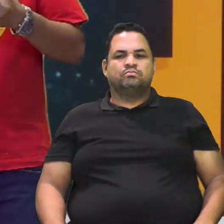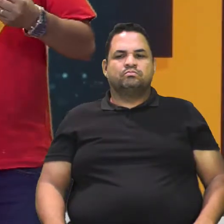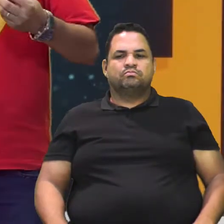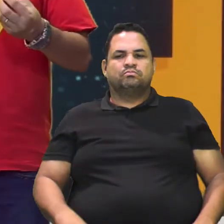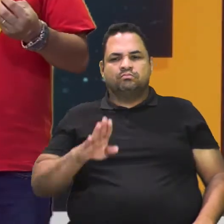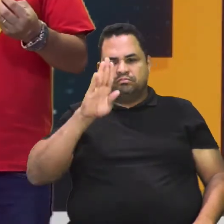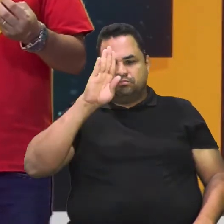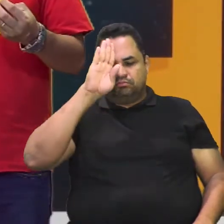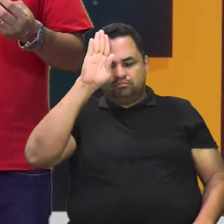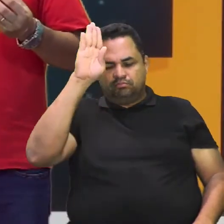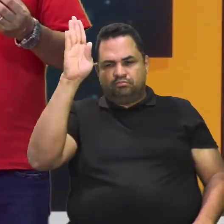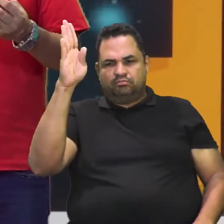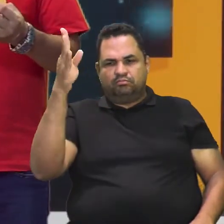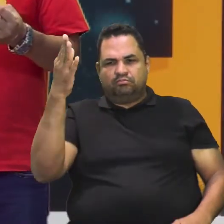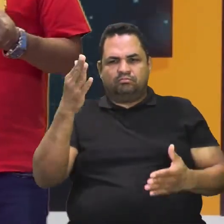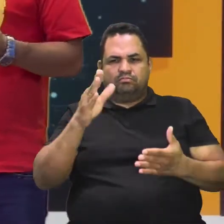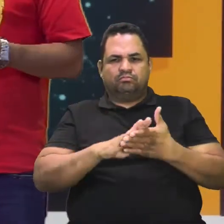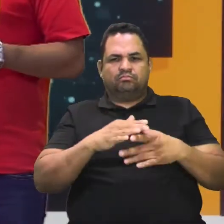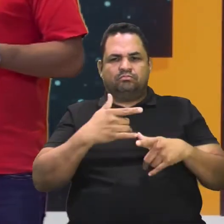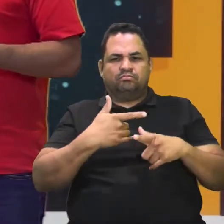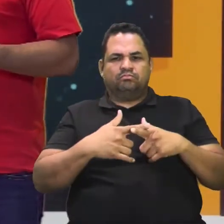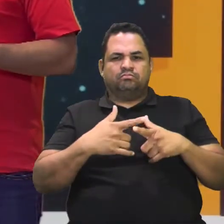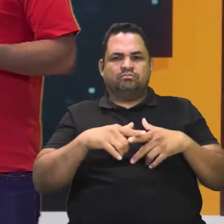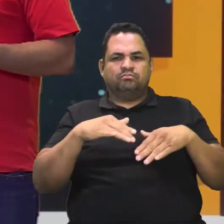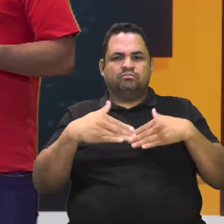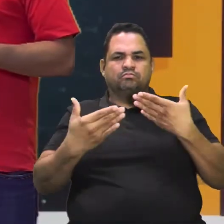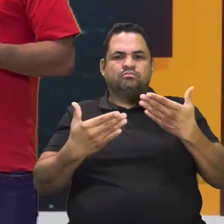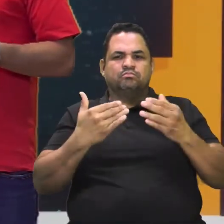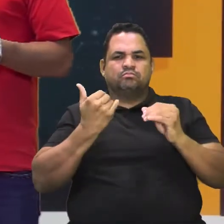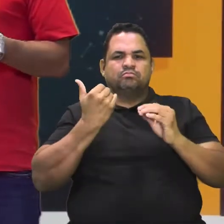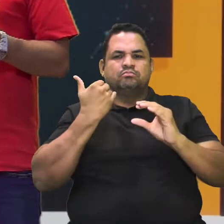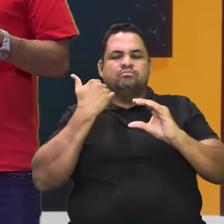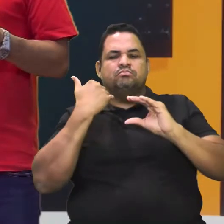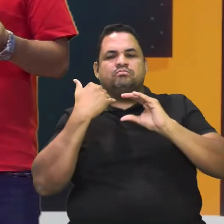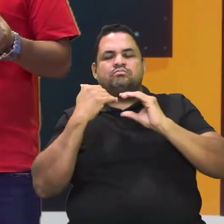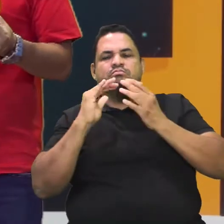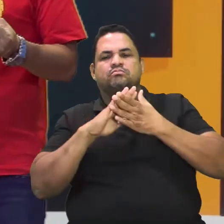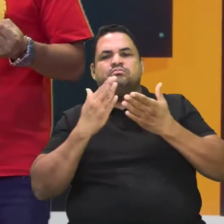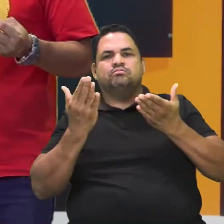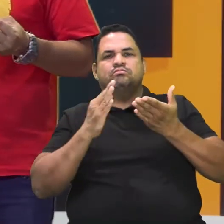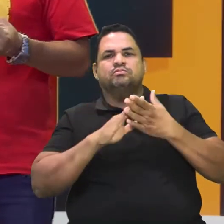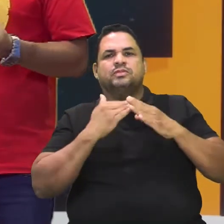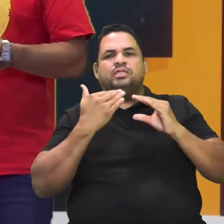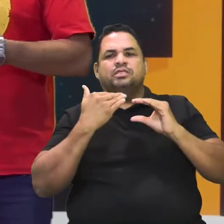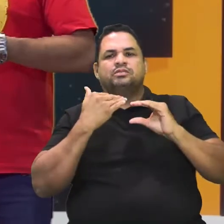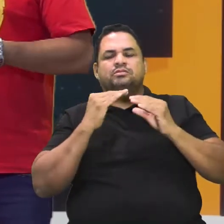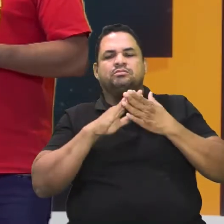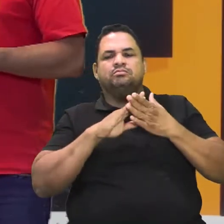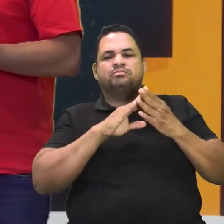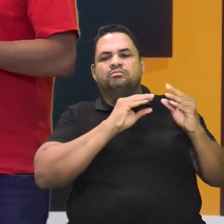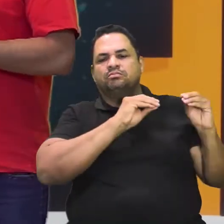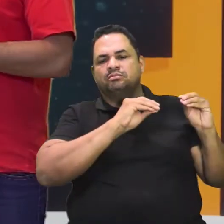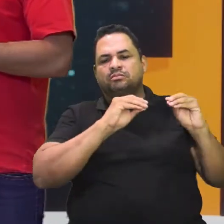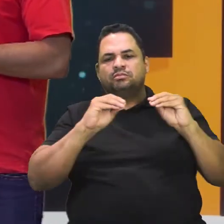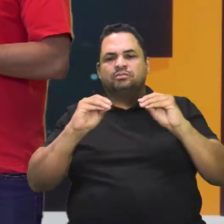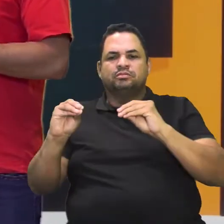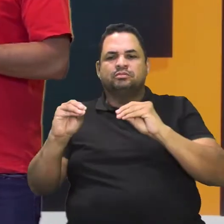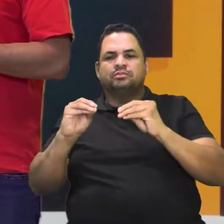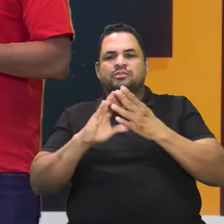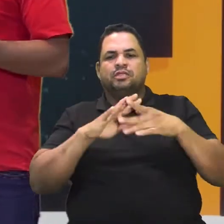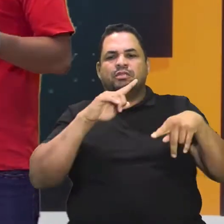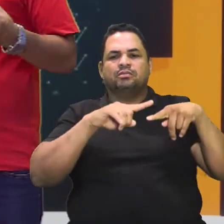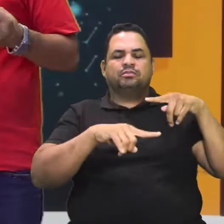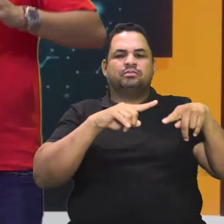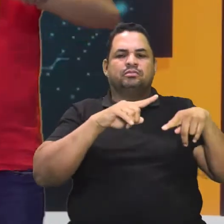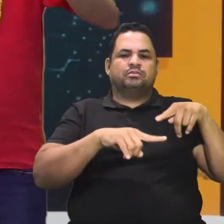grandes entraves na hora de mandar mantimentos na guerra para os nossos